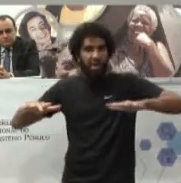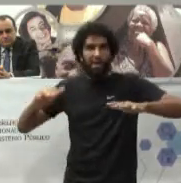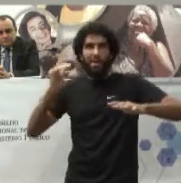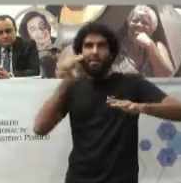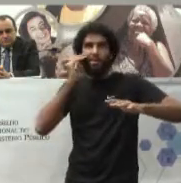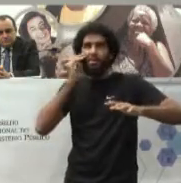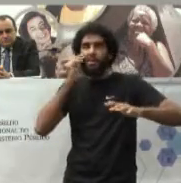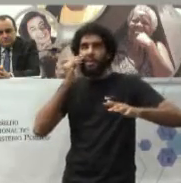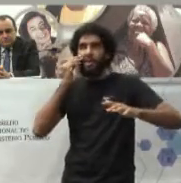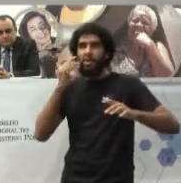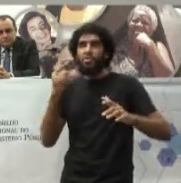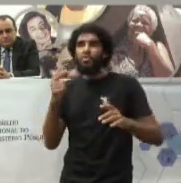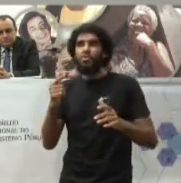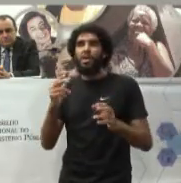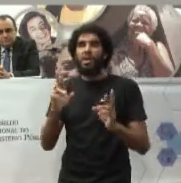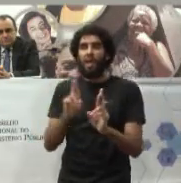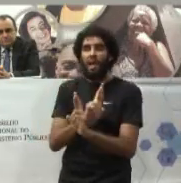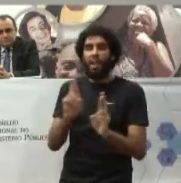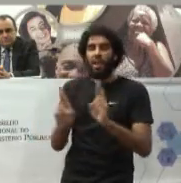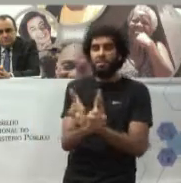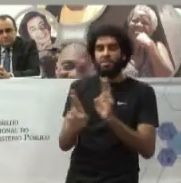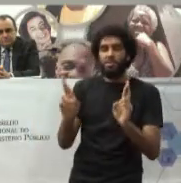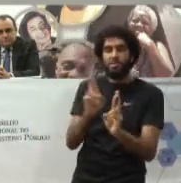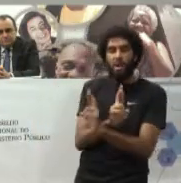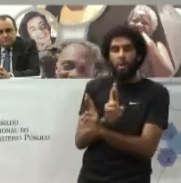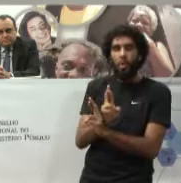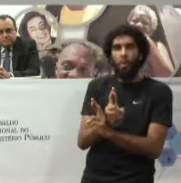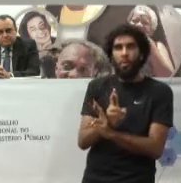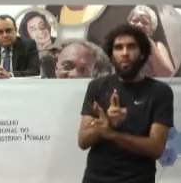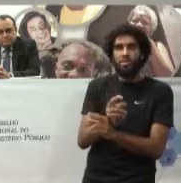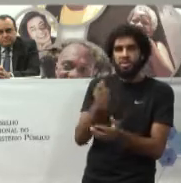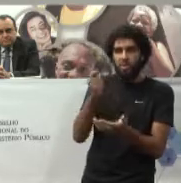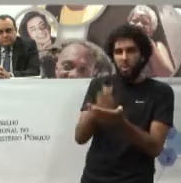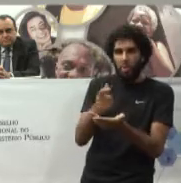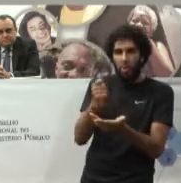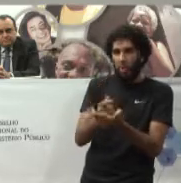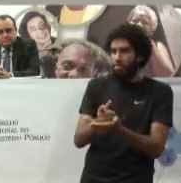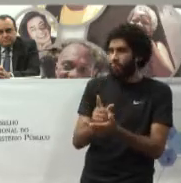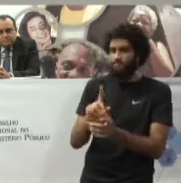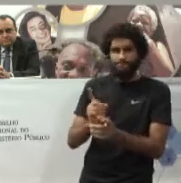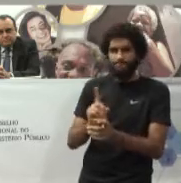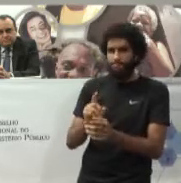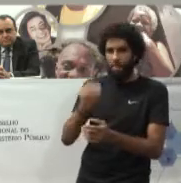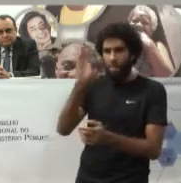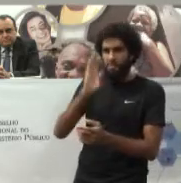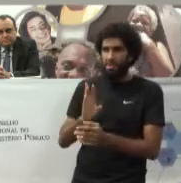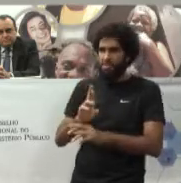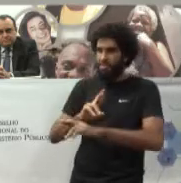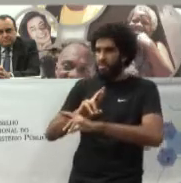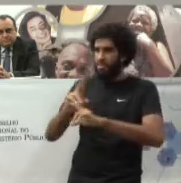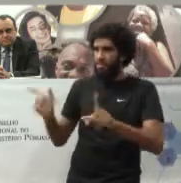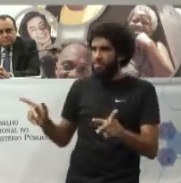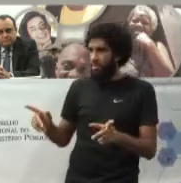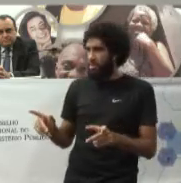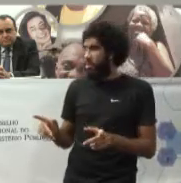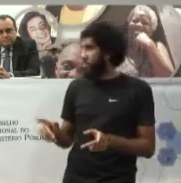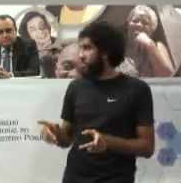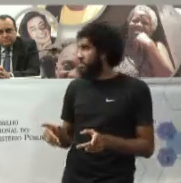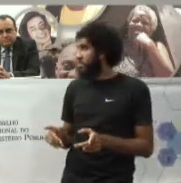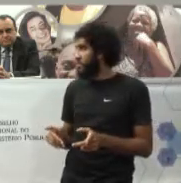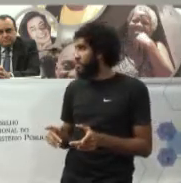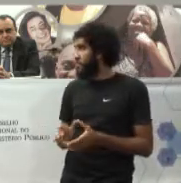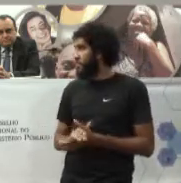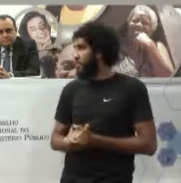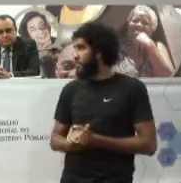que não é mais relação de consumo no brasil acabei de vir e da representação do brasil no